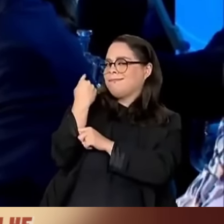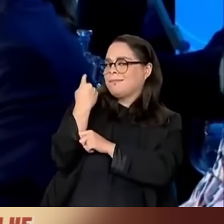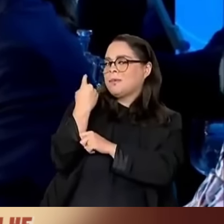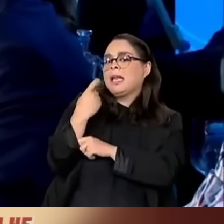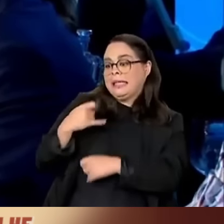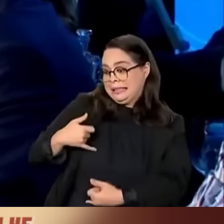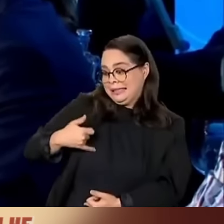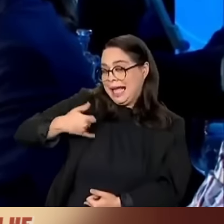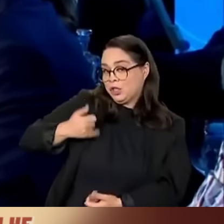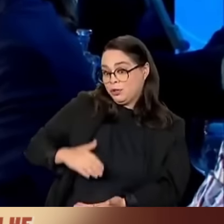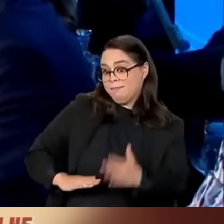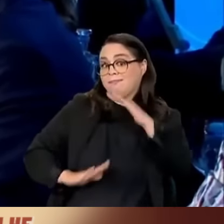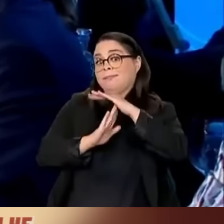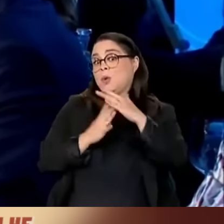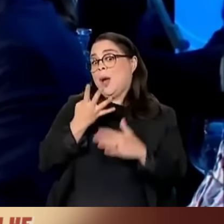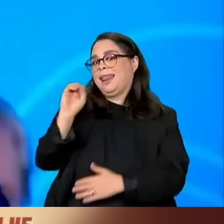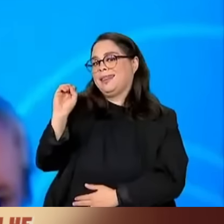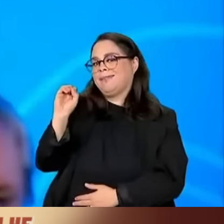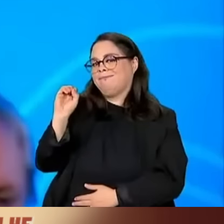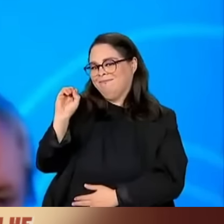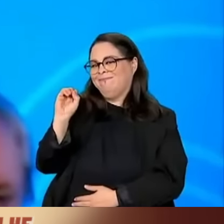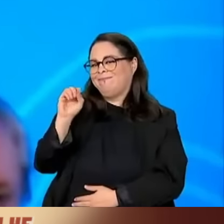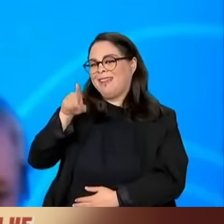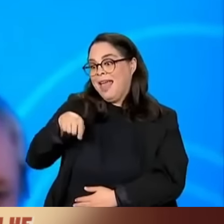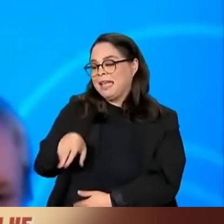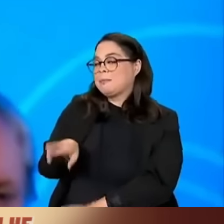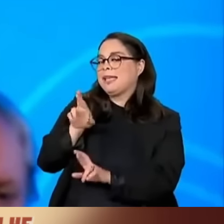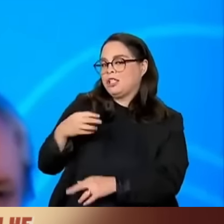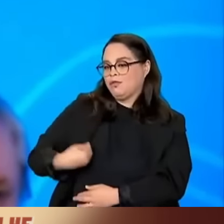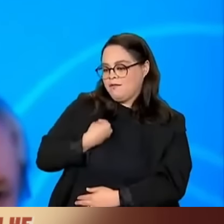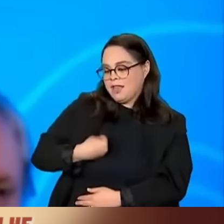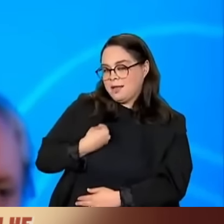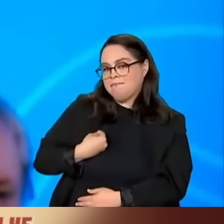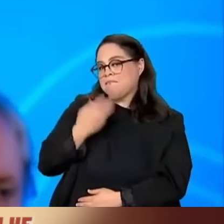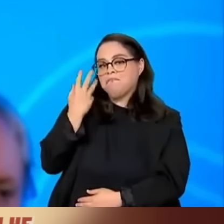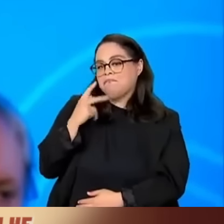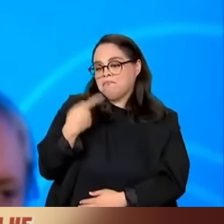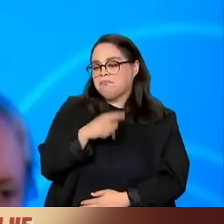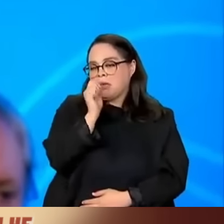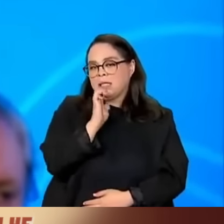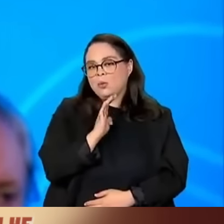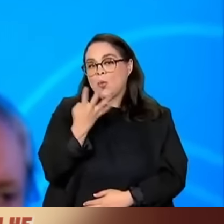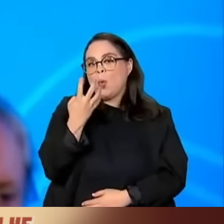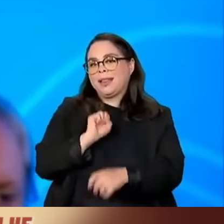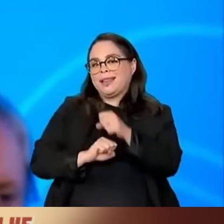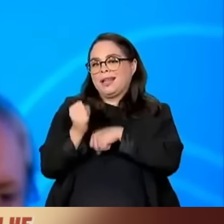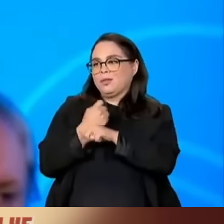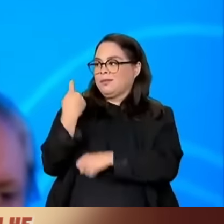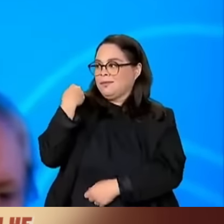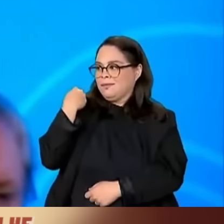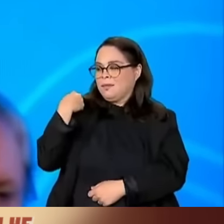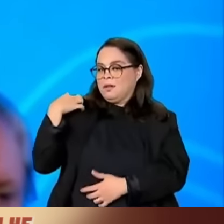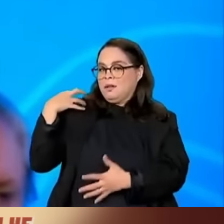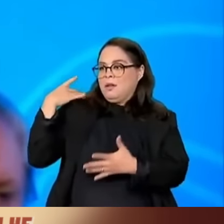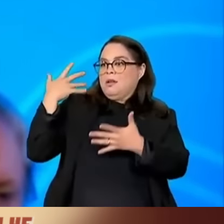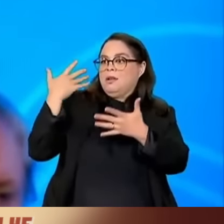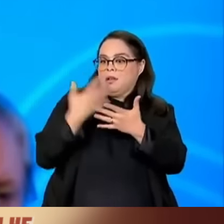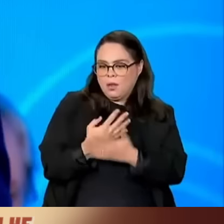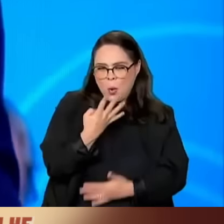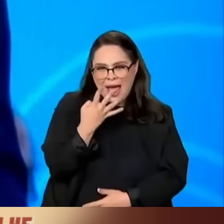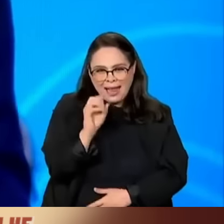e poucos anos de idade. Essa era a expectativa de vida média no Brasil. Hoje, 40 e poucos anos